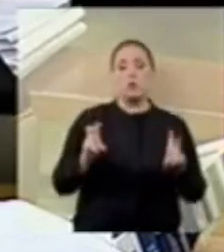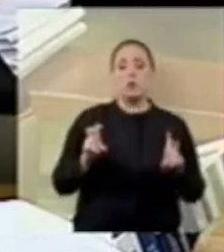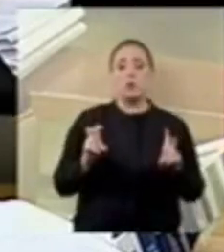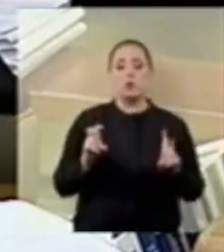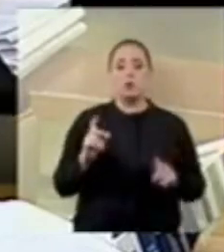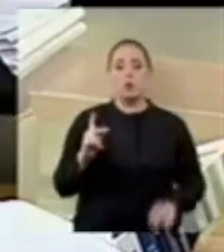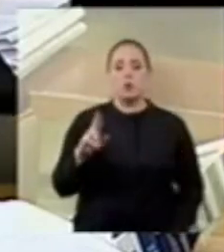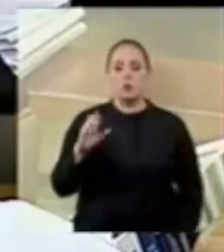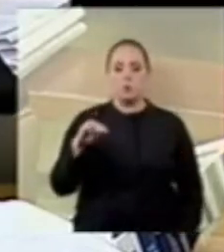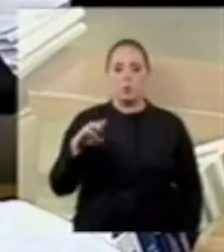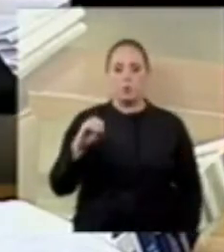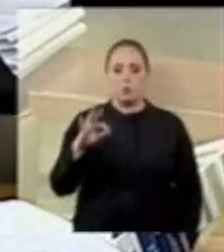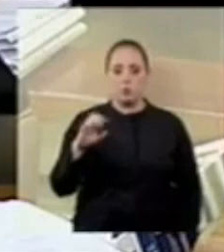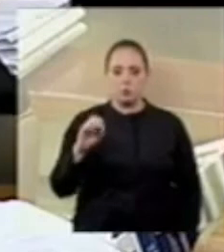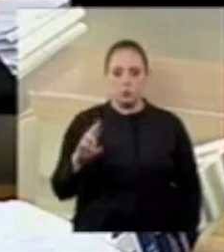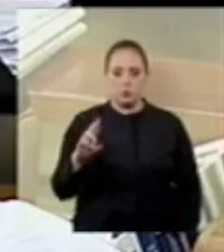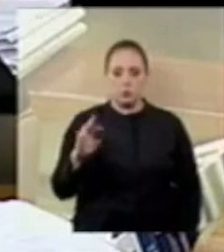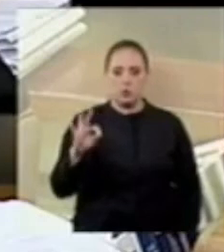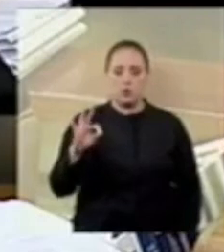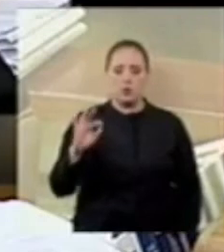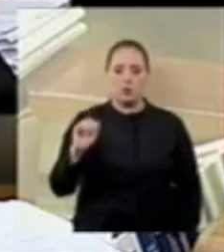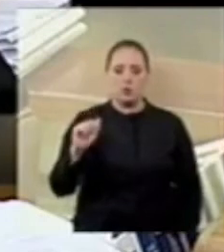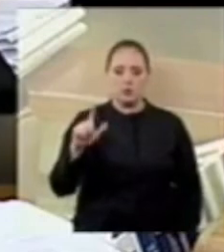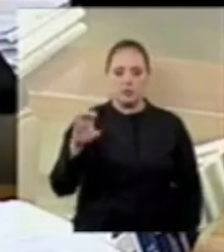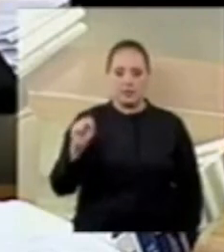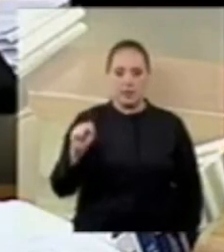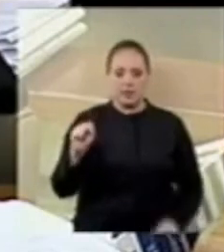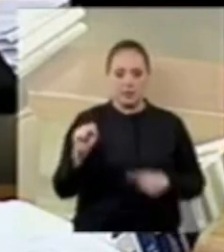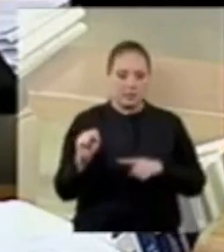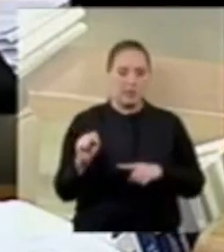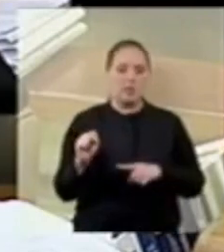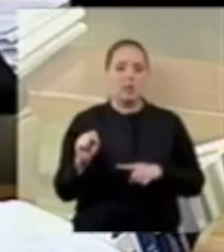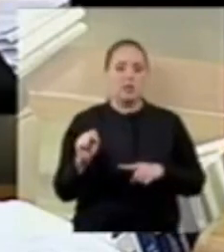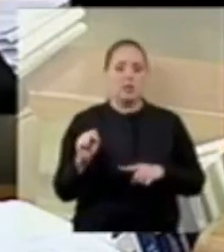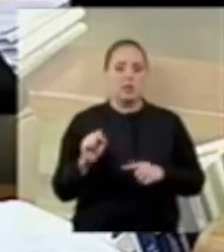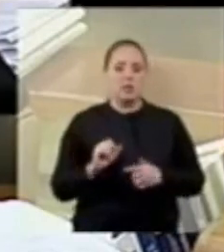promotor tales joelho que